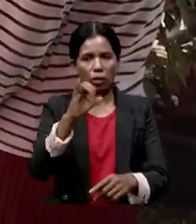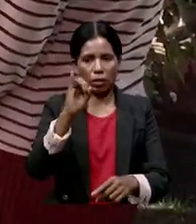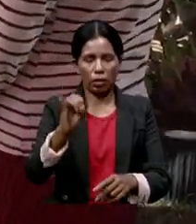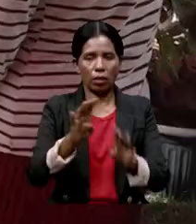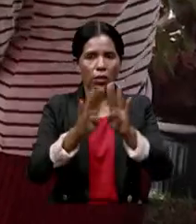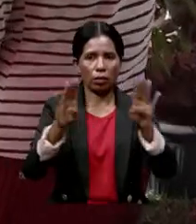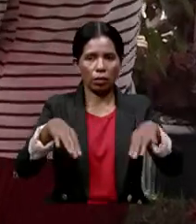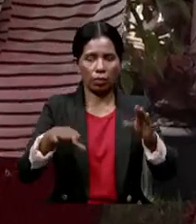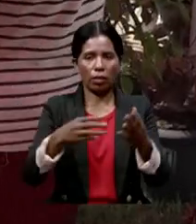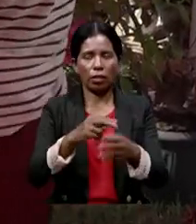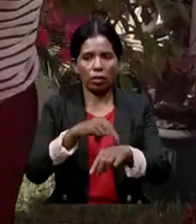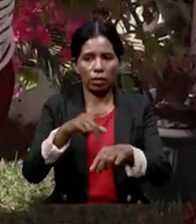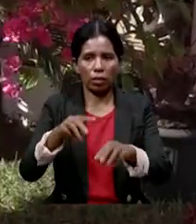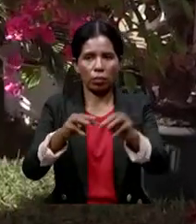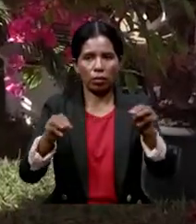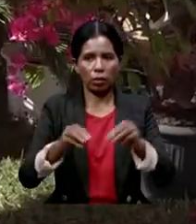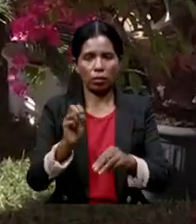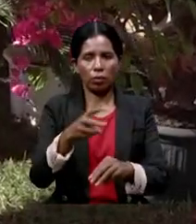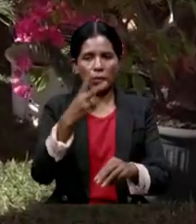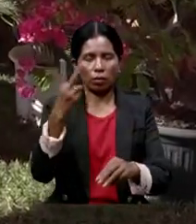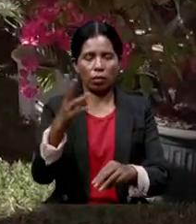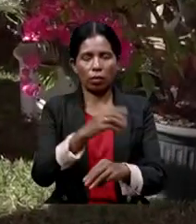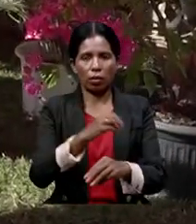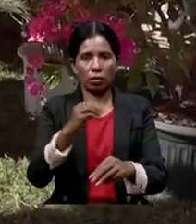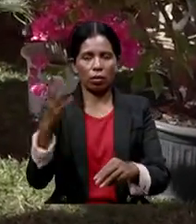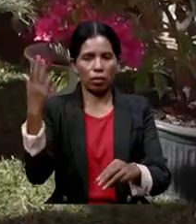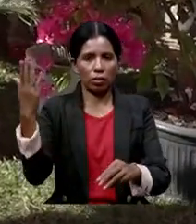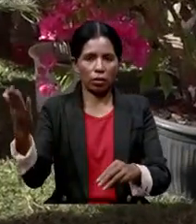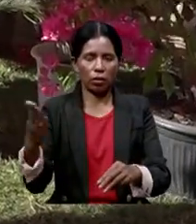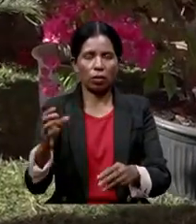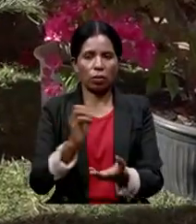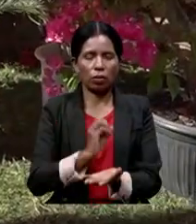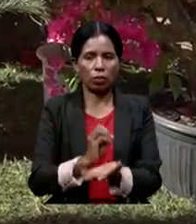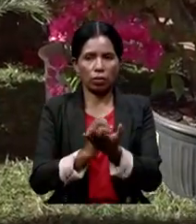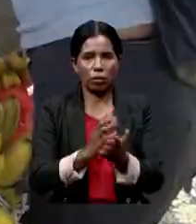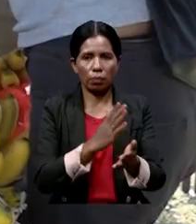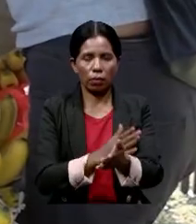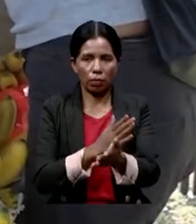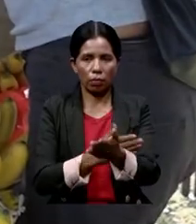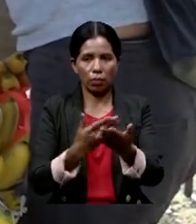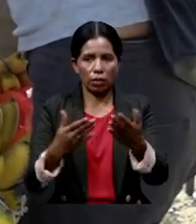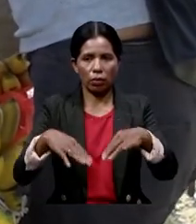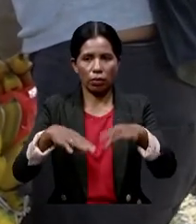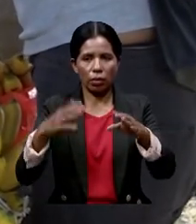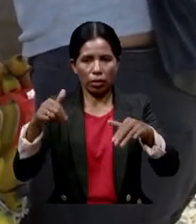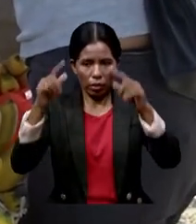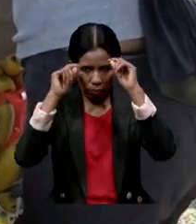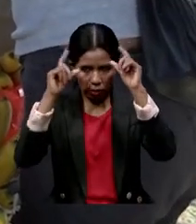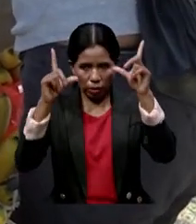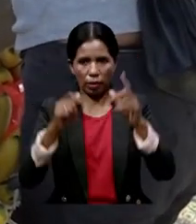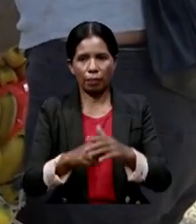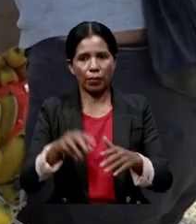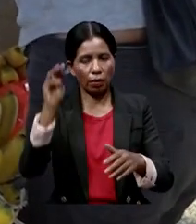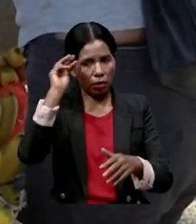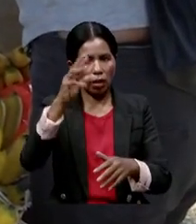Feira Nasional ia Municipio Sanulu Resin Rua no Region Administrativa Especial Loke Kusambeno oli promove produk lokal ia teritori nasional